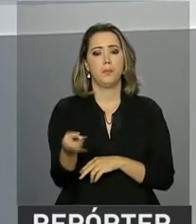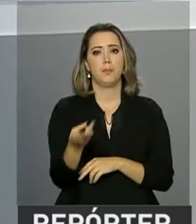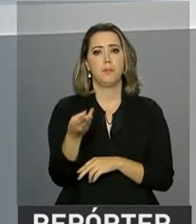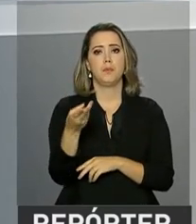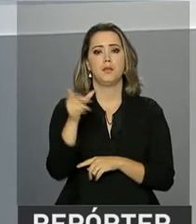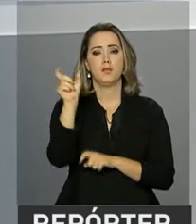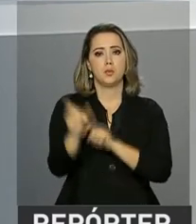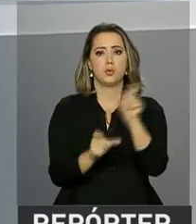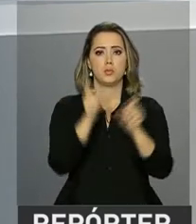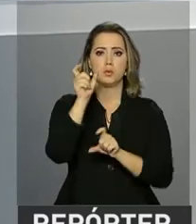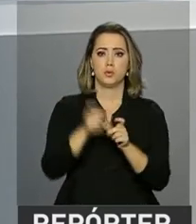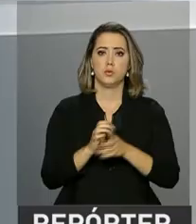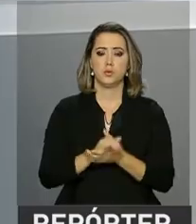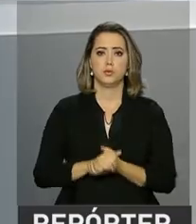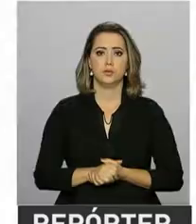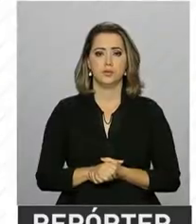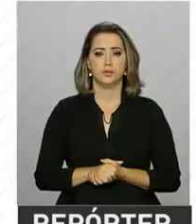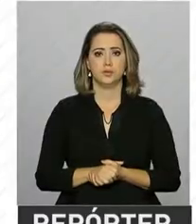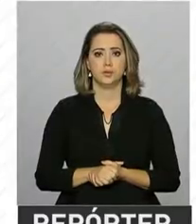mil contribuintes.